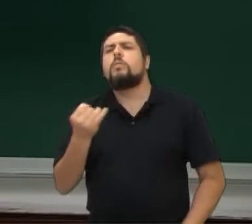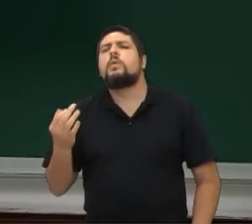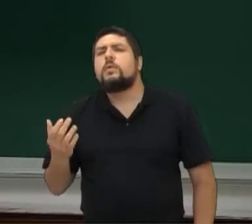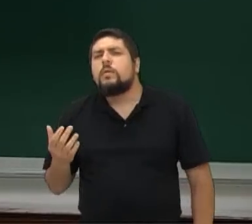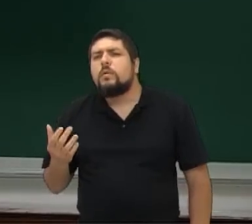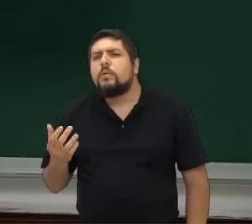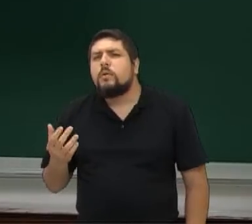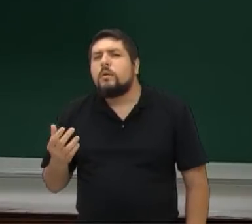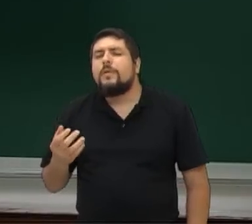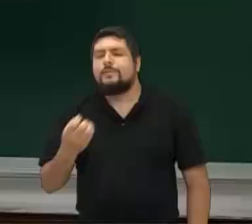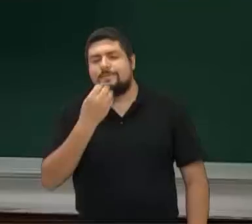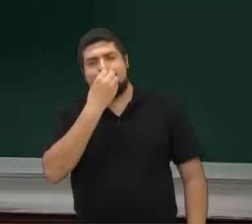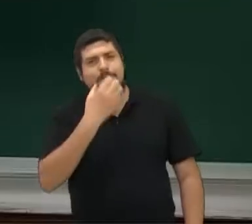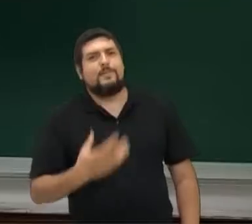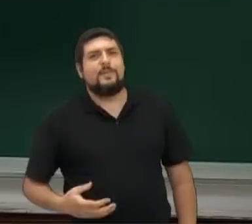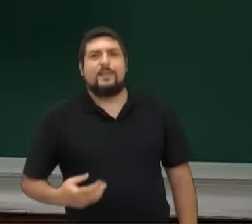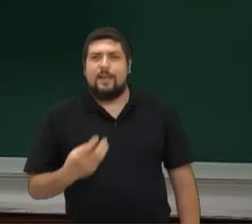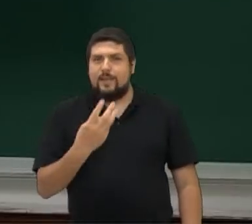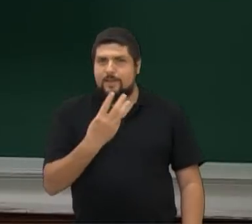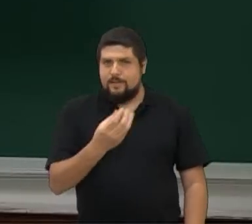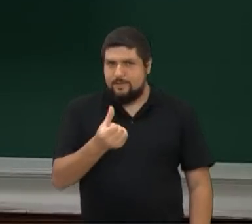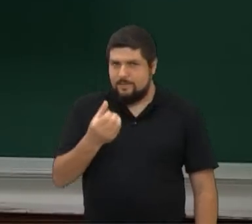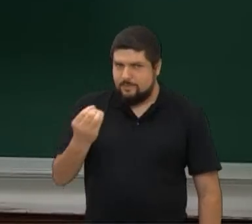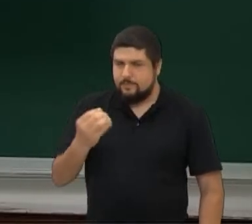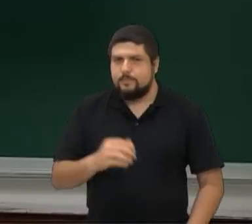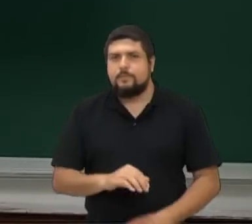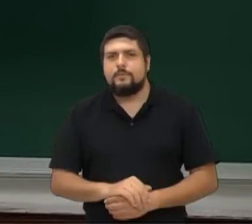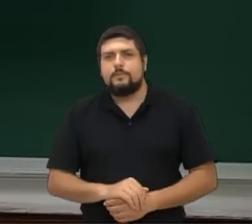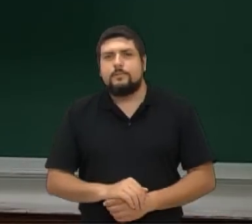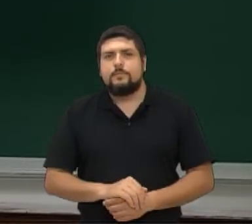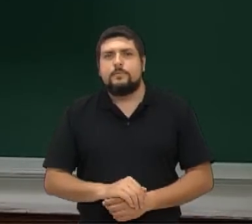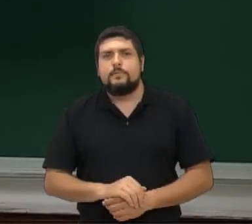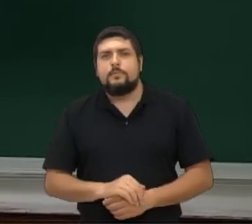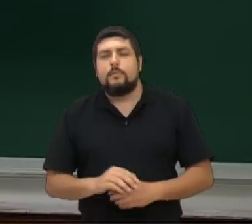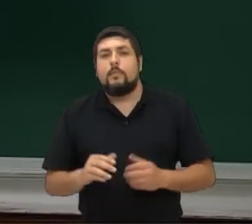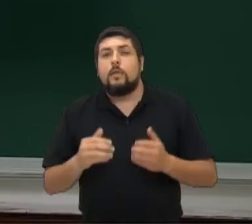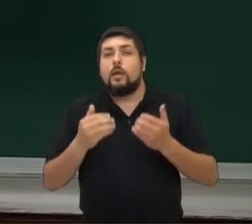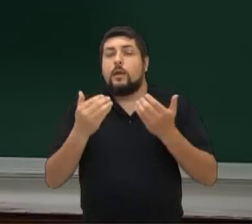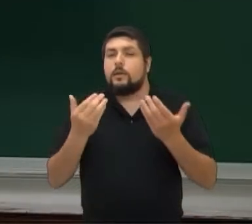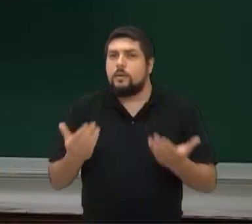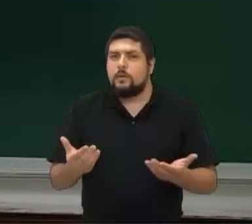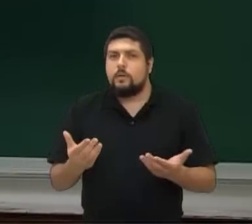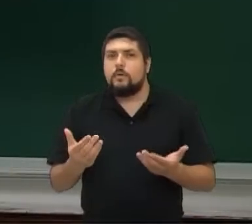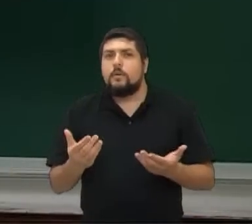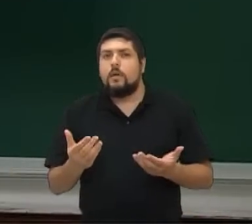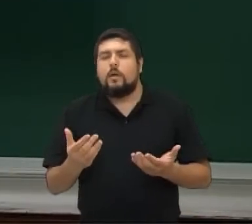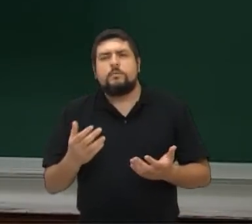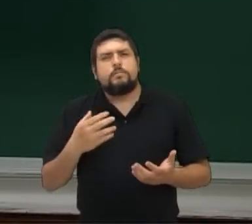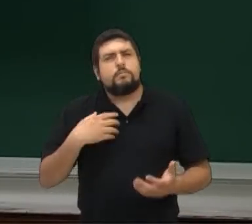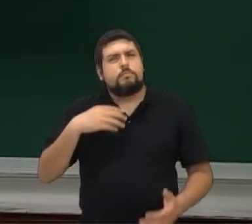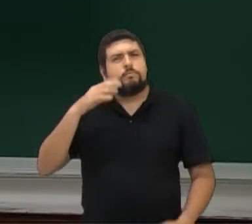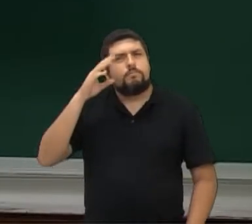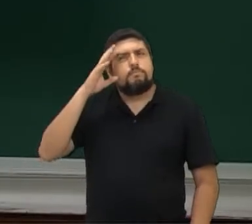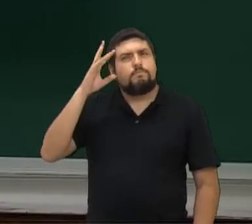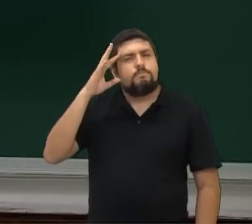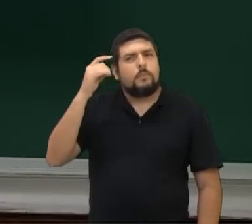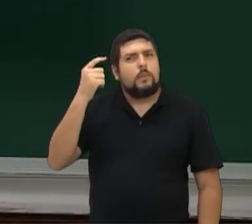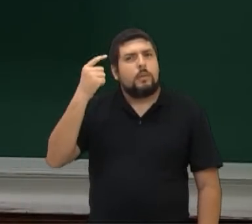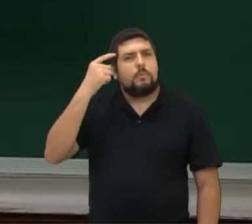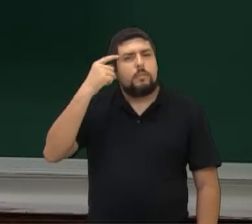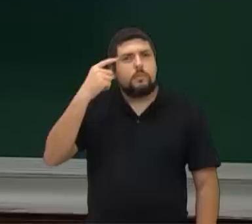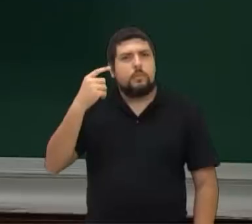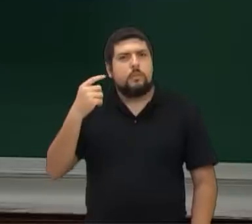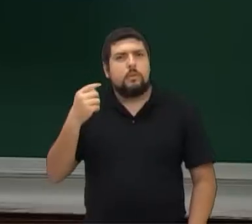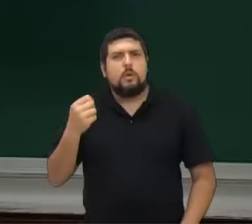bem, 360 graus, ok? Então, eu poderia pensar